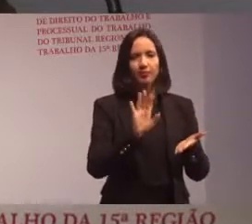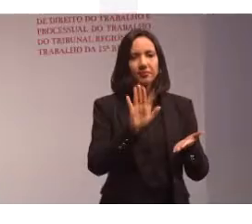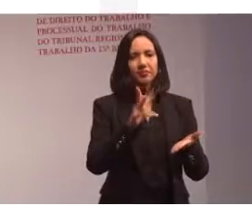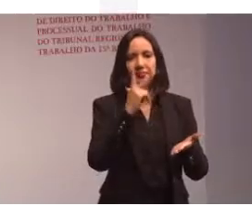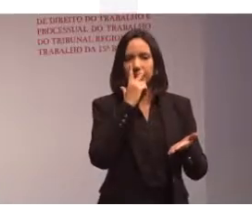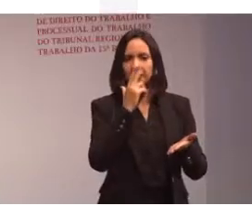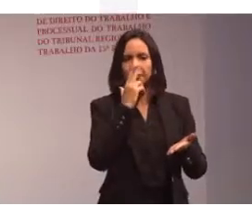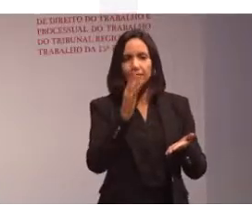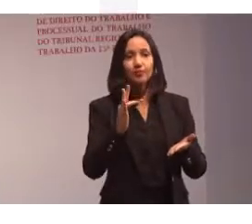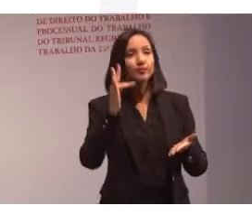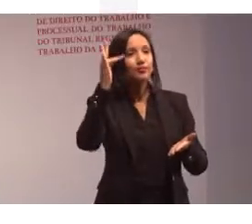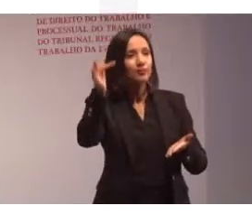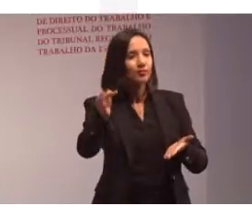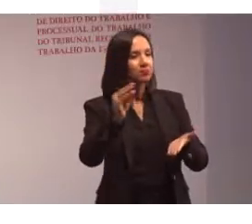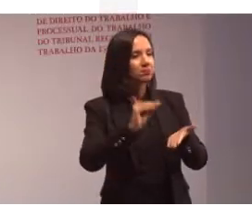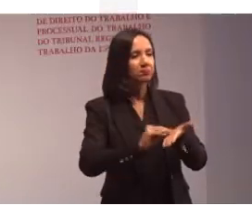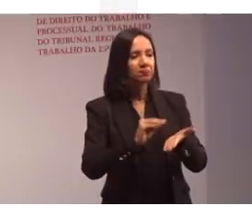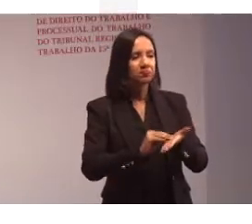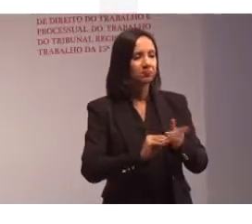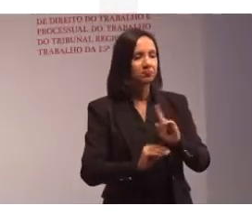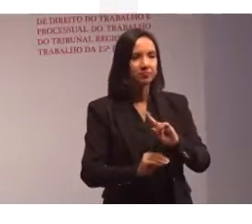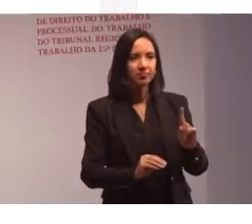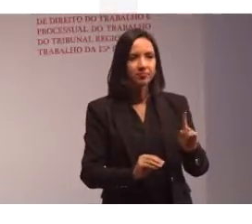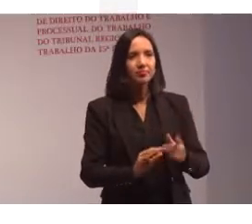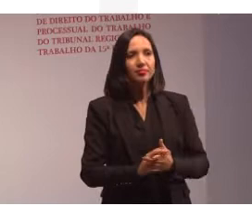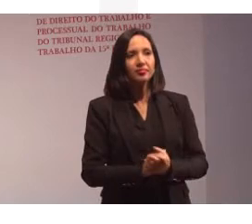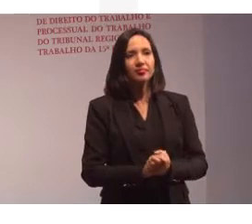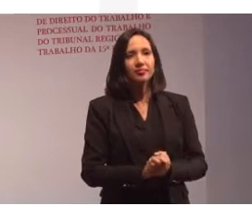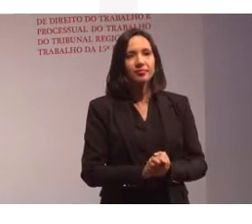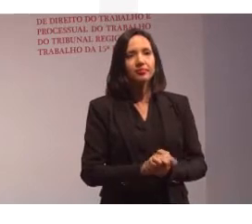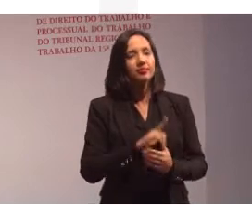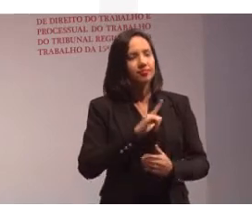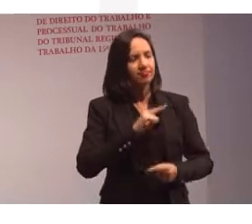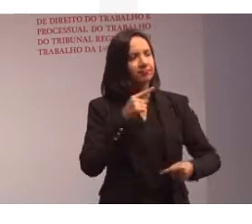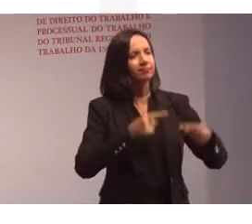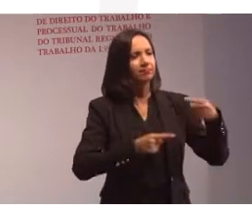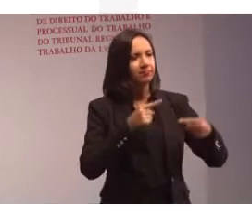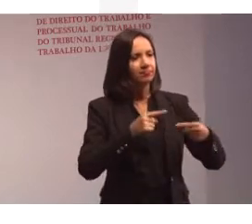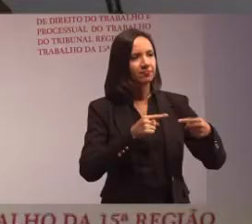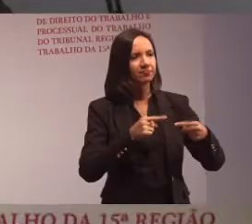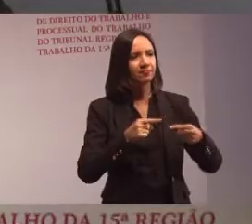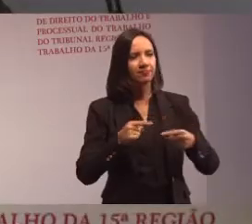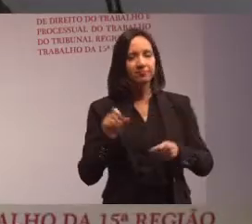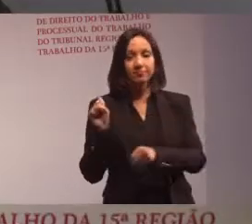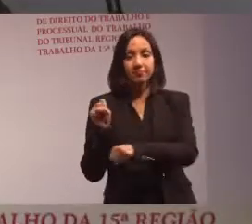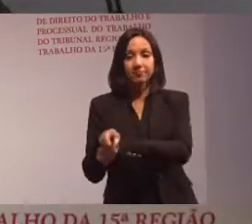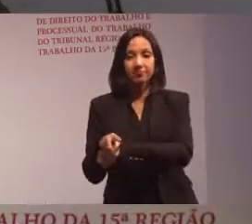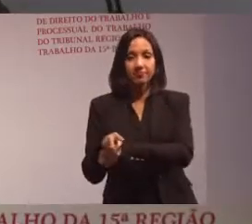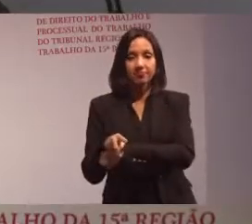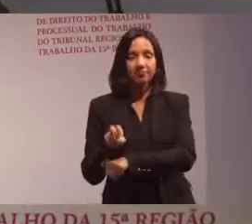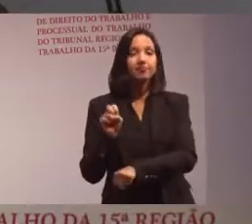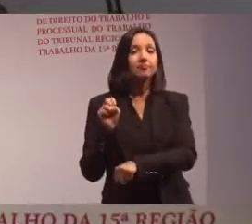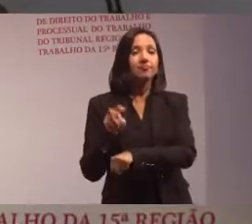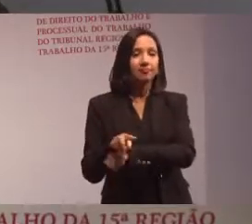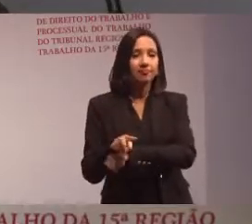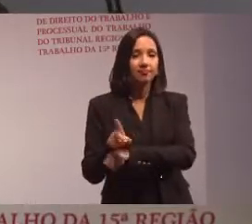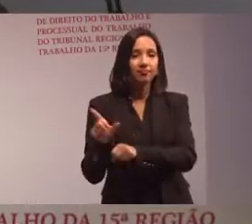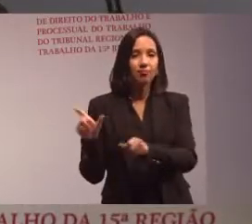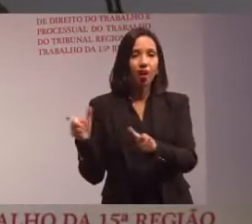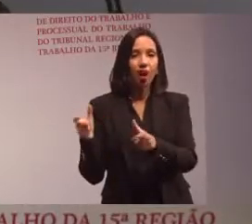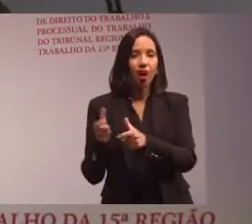não faltará no futuro. Mas a gente está discutindo o emprego, e o emprego tem